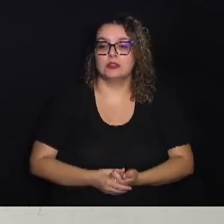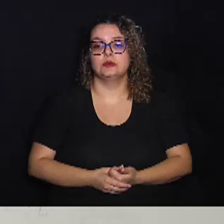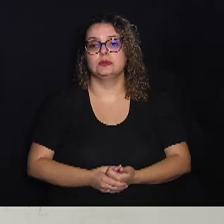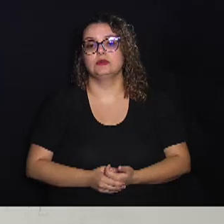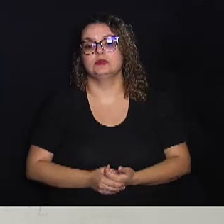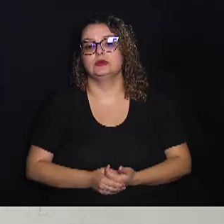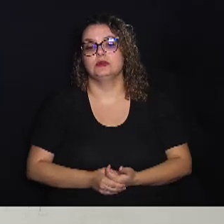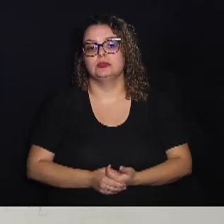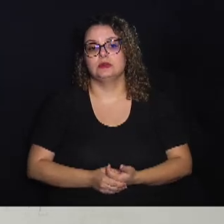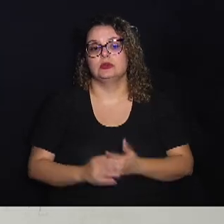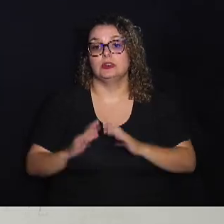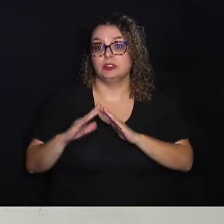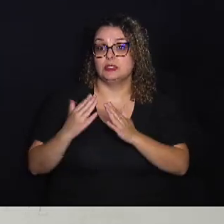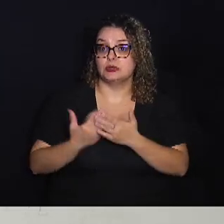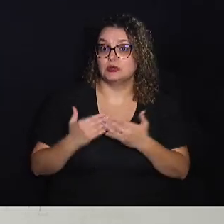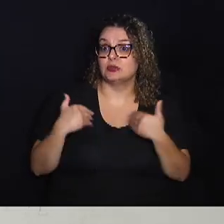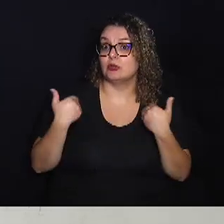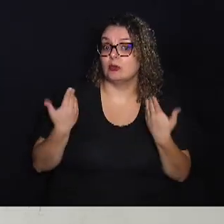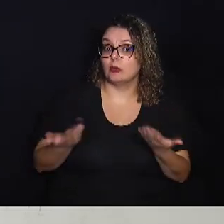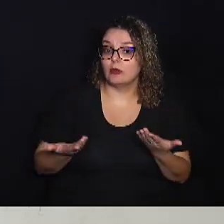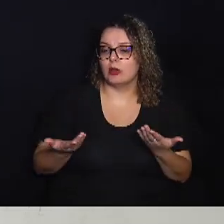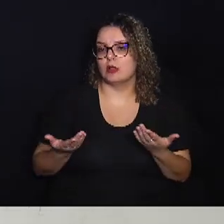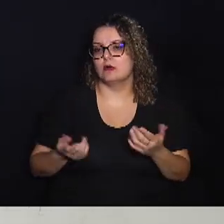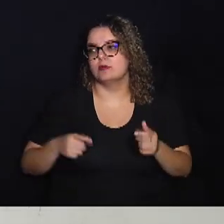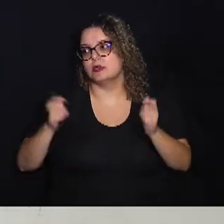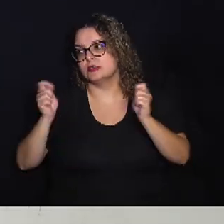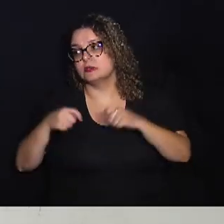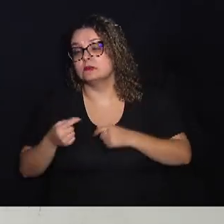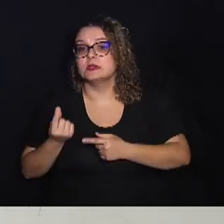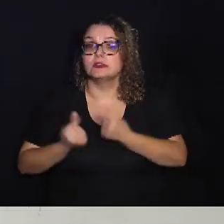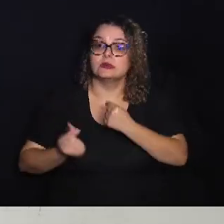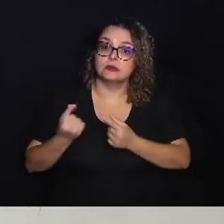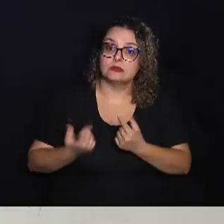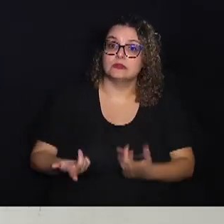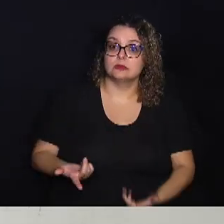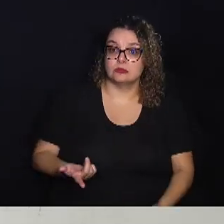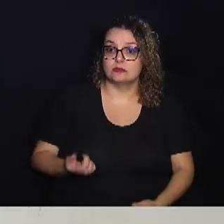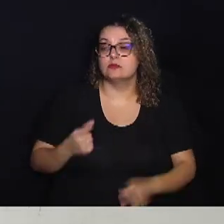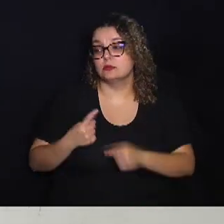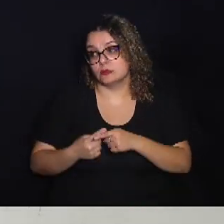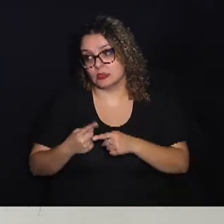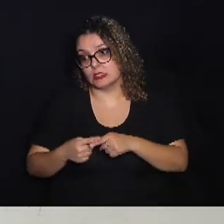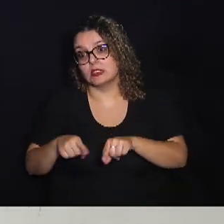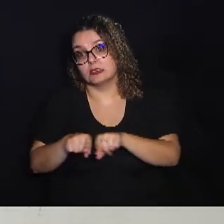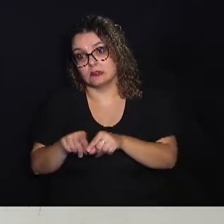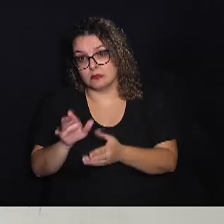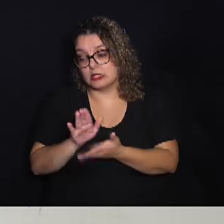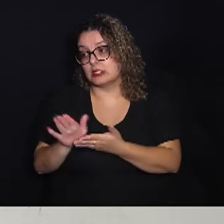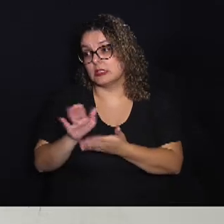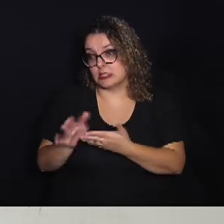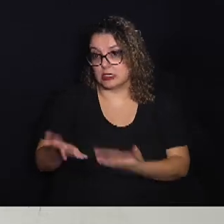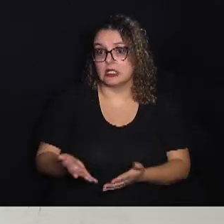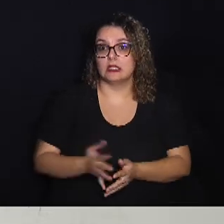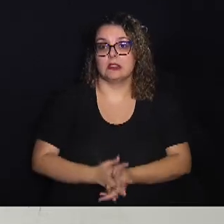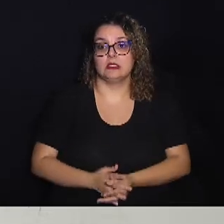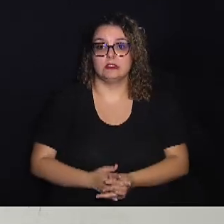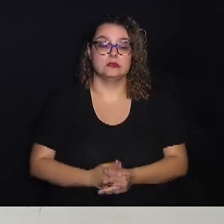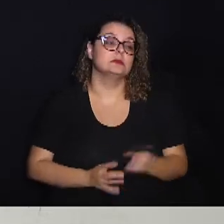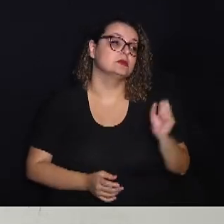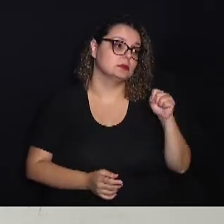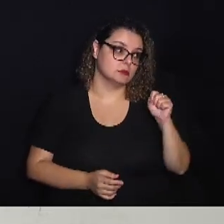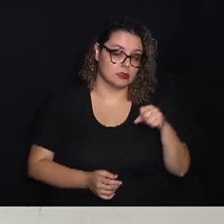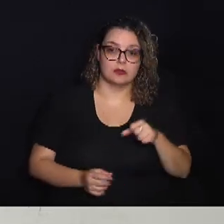E aí a escola vê qual a possibilidade financeira que ela tem, né? Porque isso também gera um gasto, né? Para poder